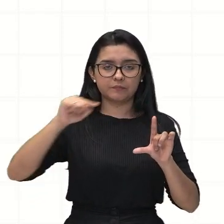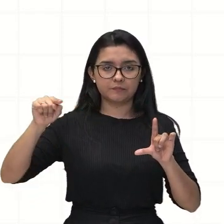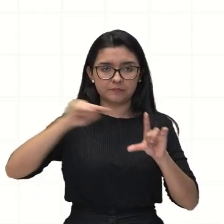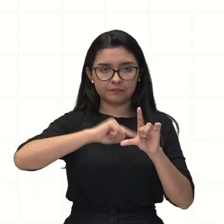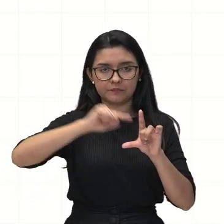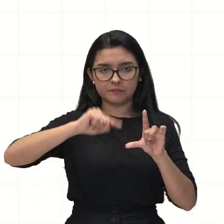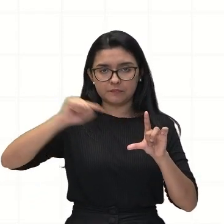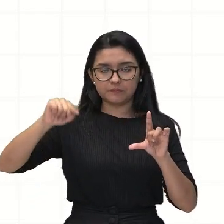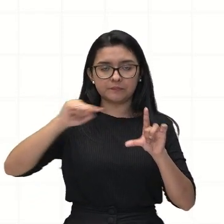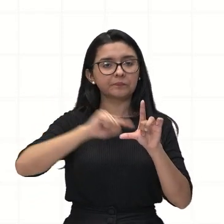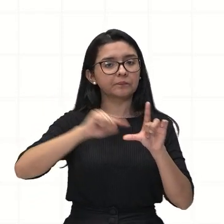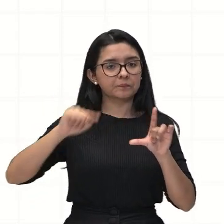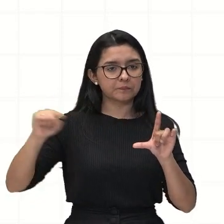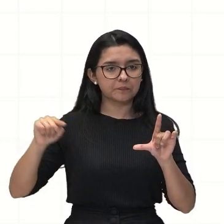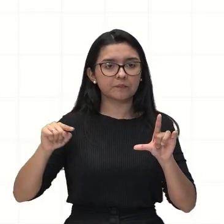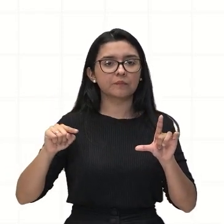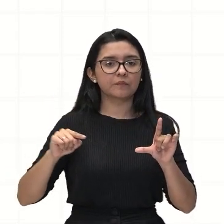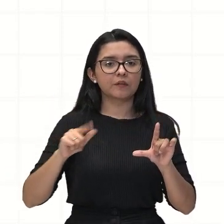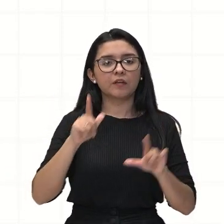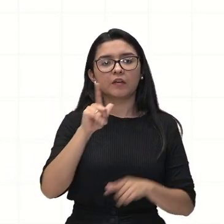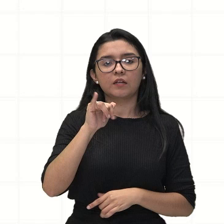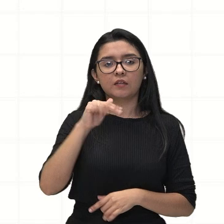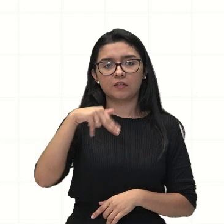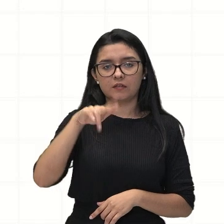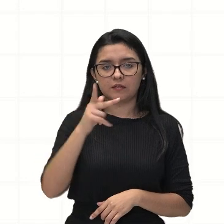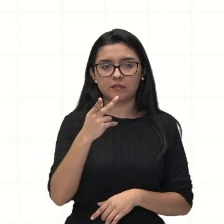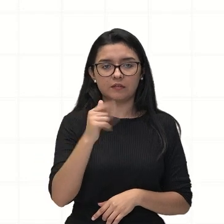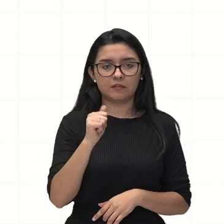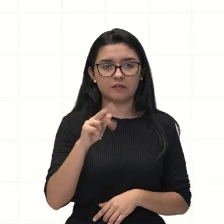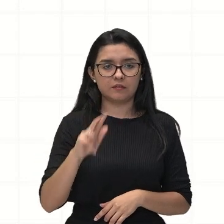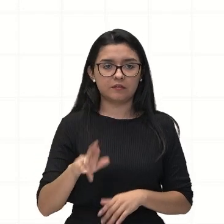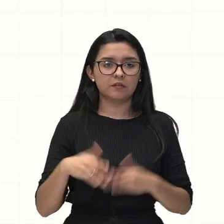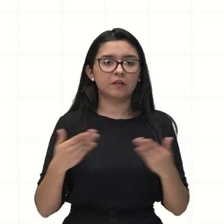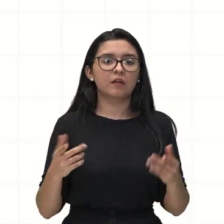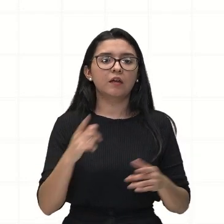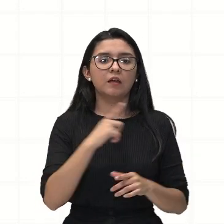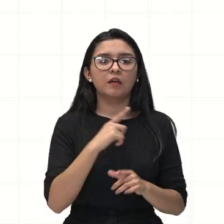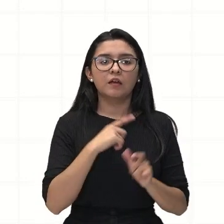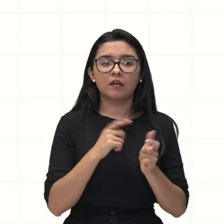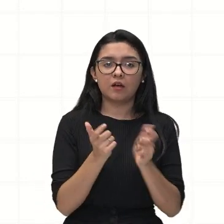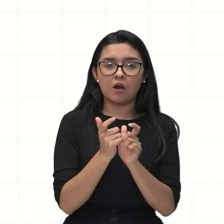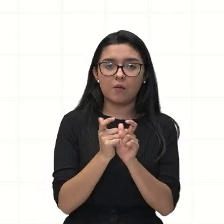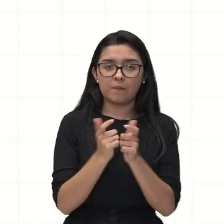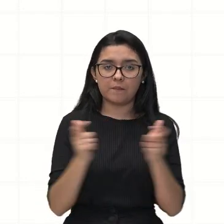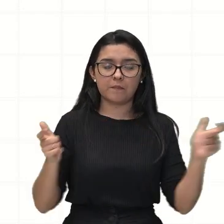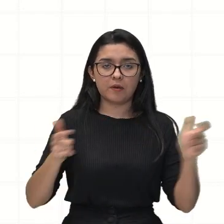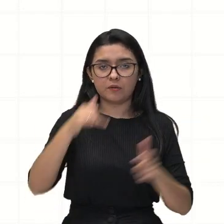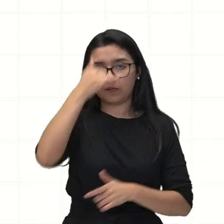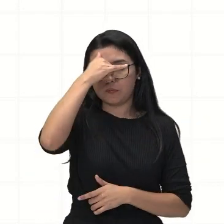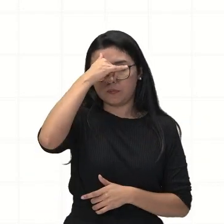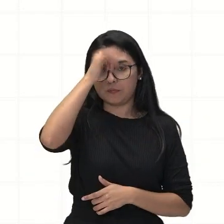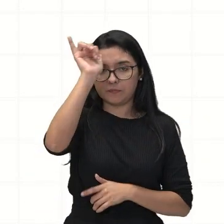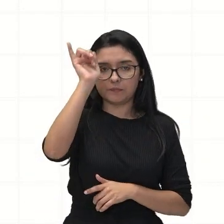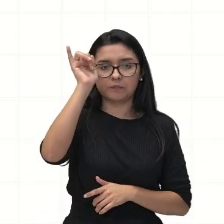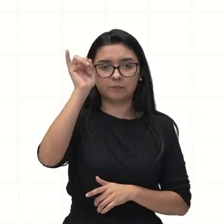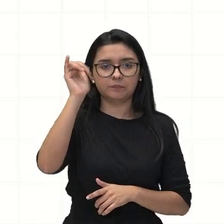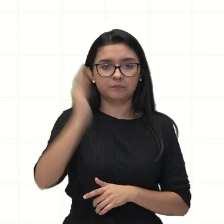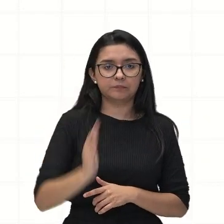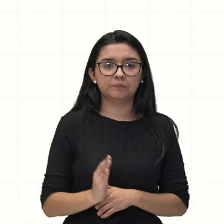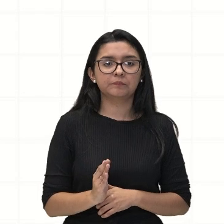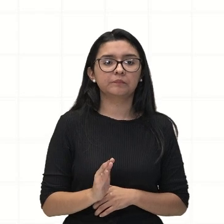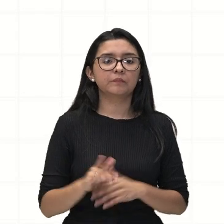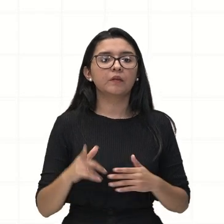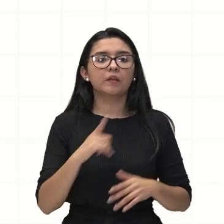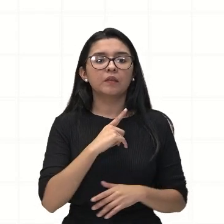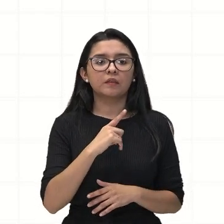situação, no qual o título é a evolução do efetivo de bovinos em milhões de cabeças. Então, ó, nós temos aqui zero,